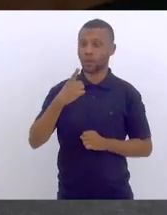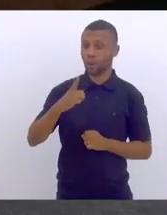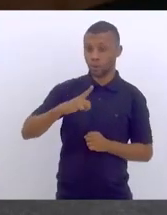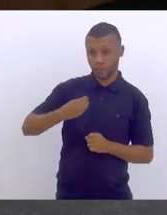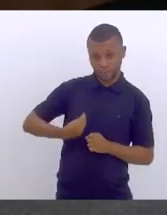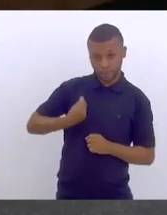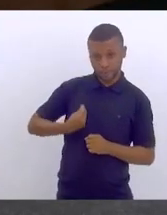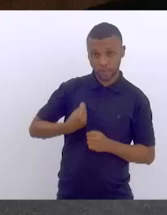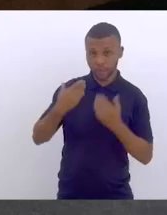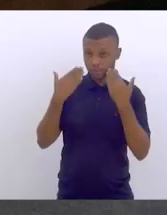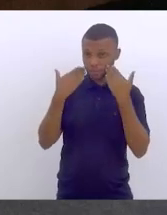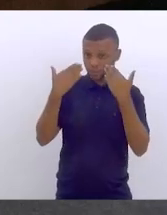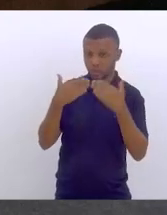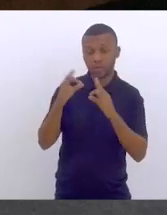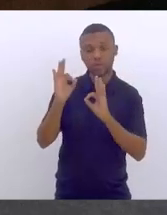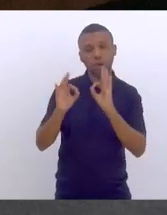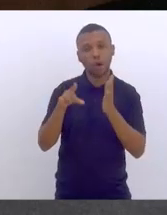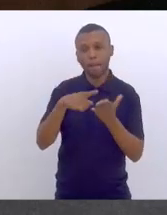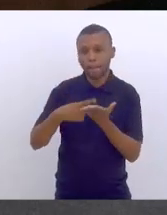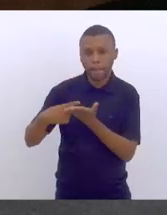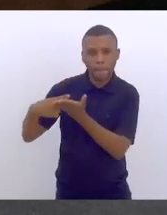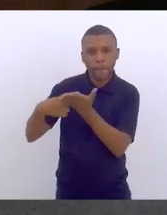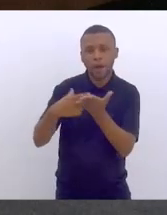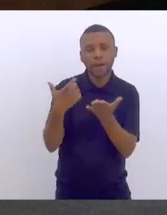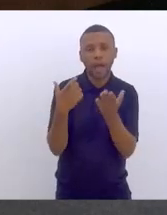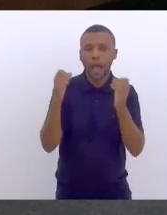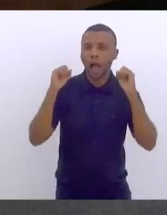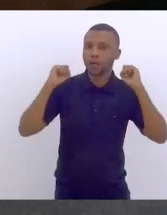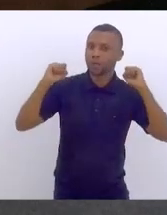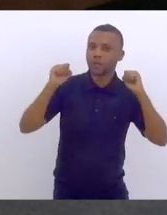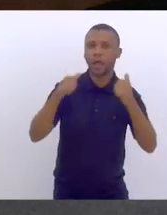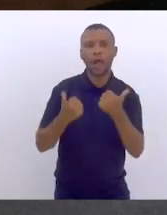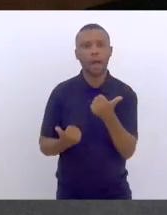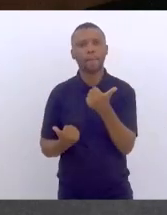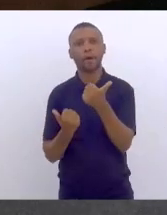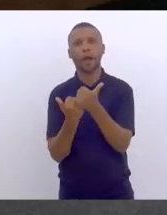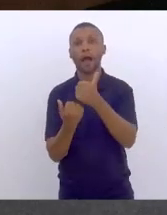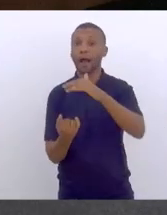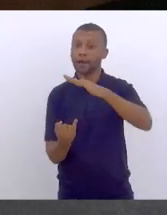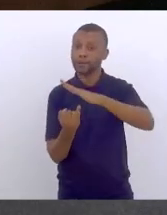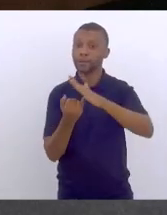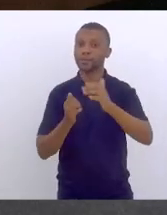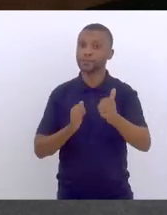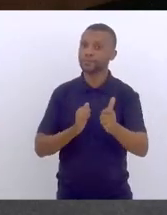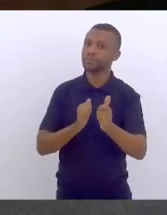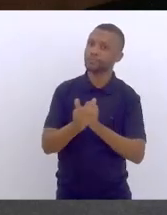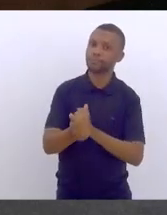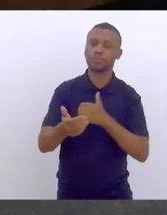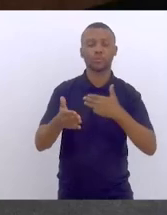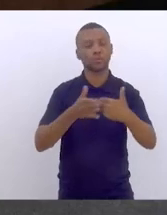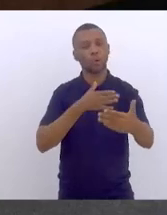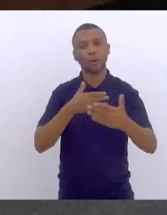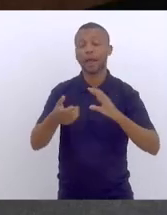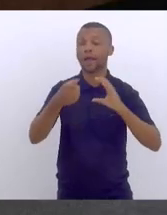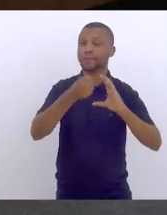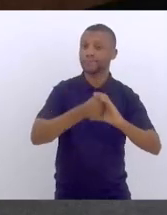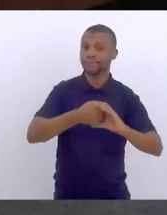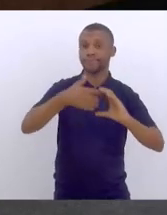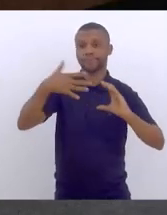fato, que se organize para fim de torcer e apoiar entidade de prática esportiva de qualquer natureza